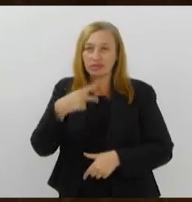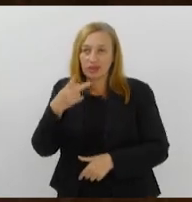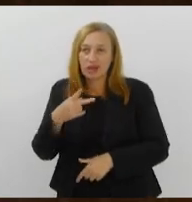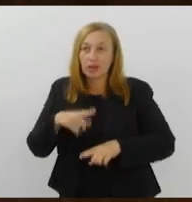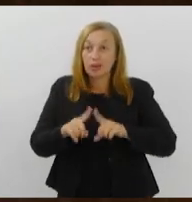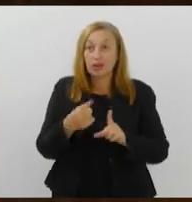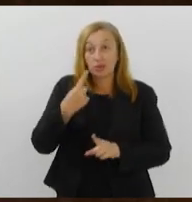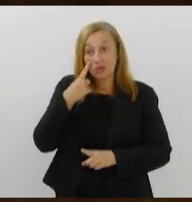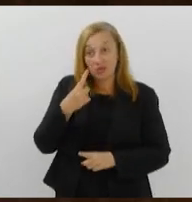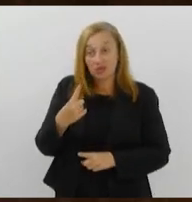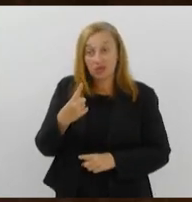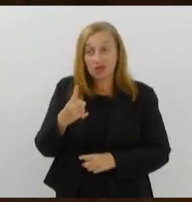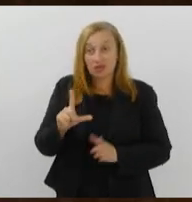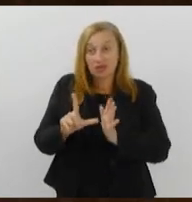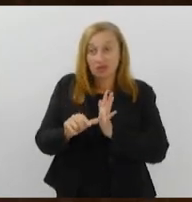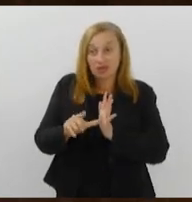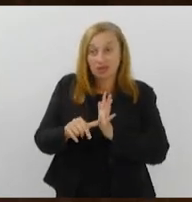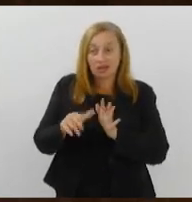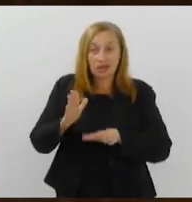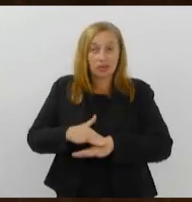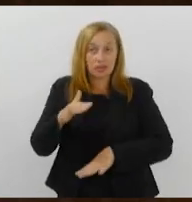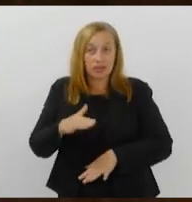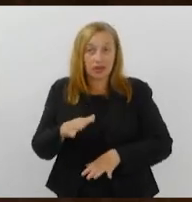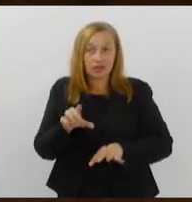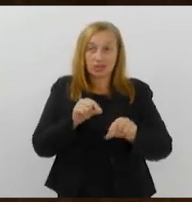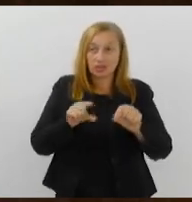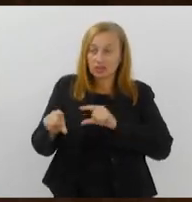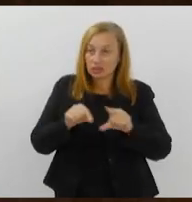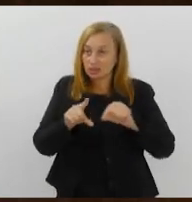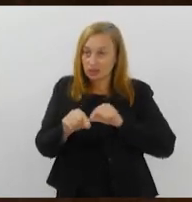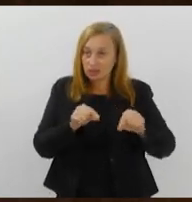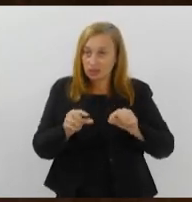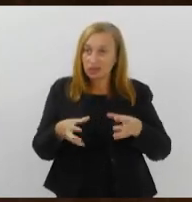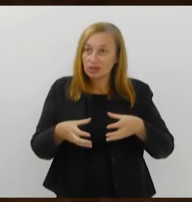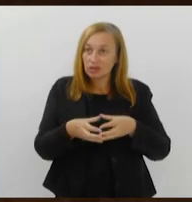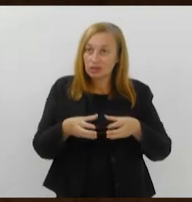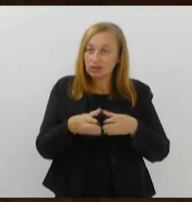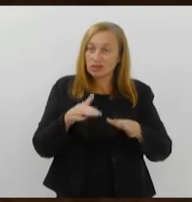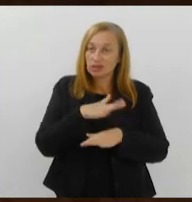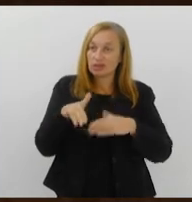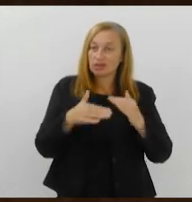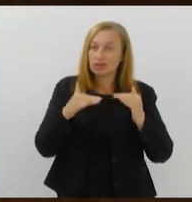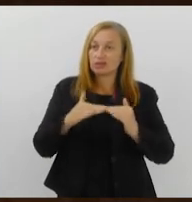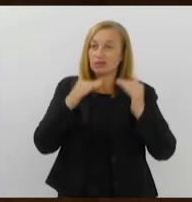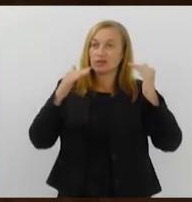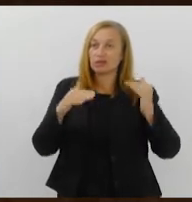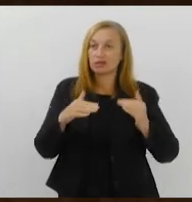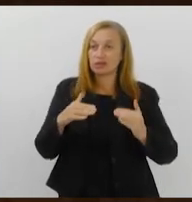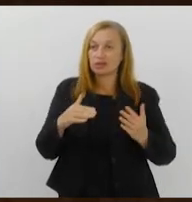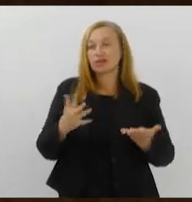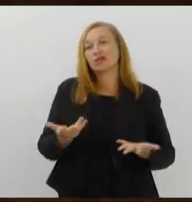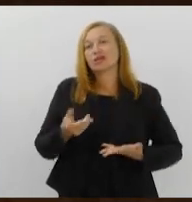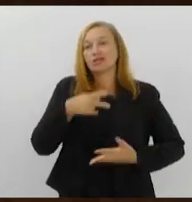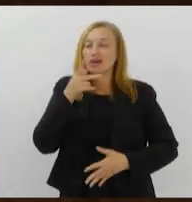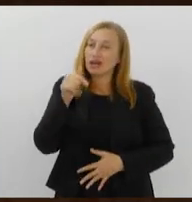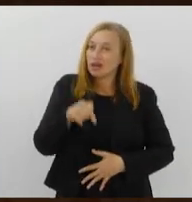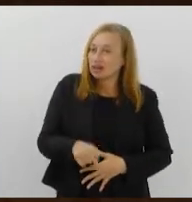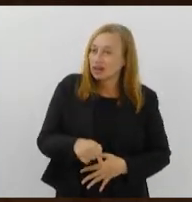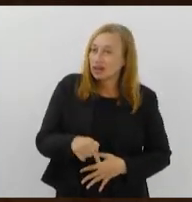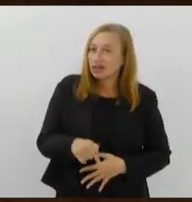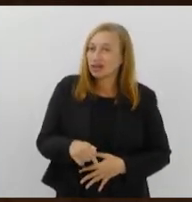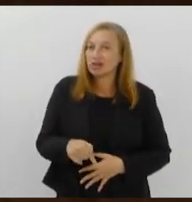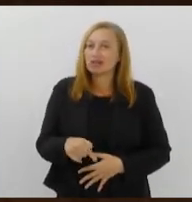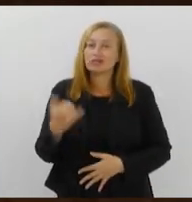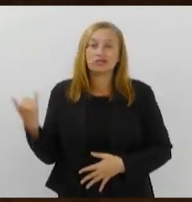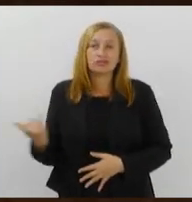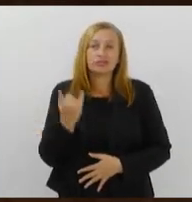eu vi que isso atrasaria mais a decisão e que as decisões das comissões eram todas favoráveis, eu decidi me manifestar aqui, dizer